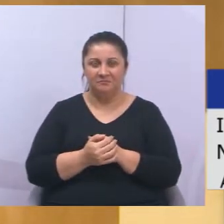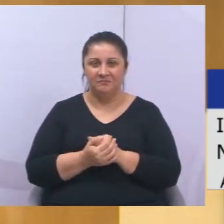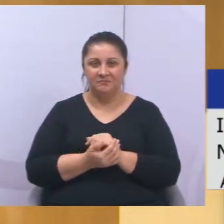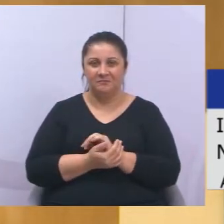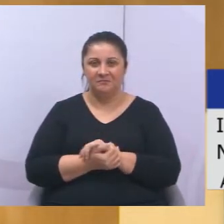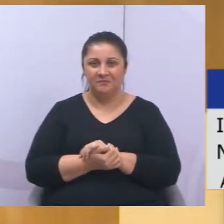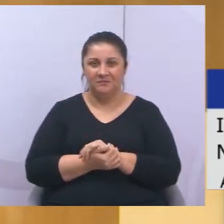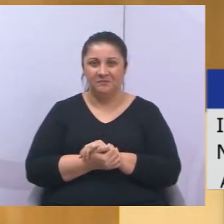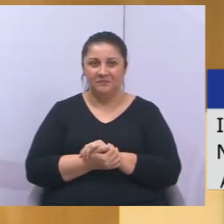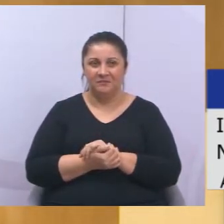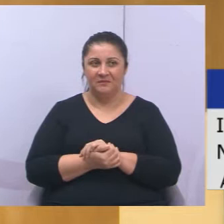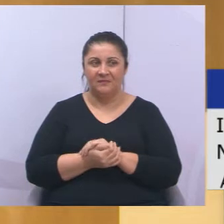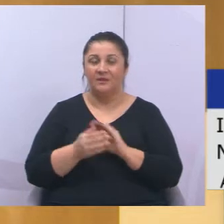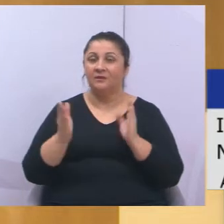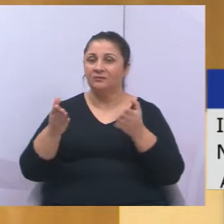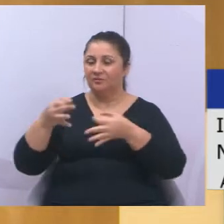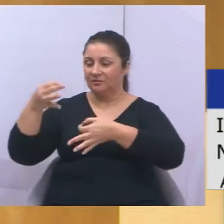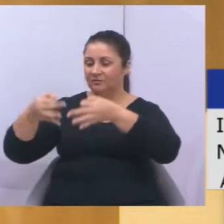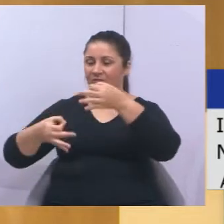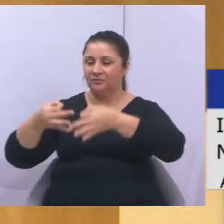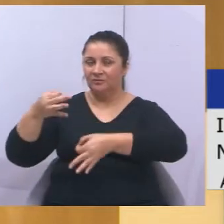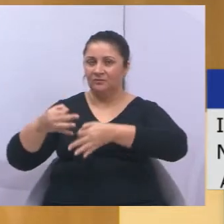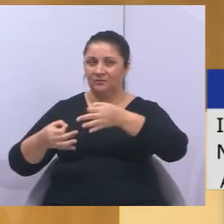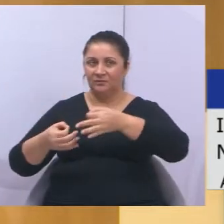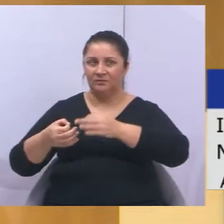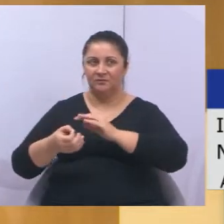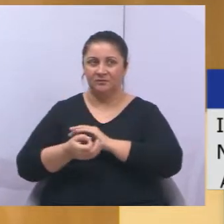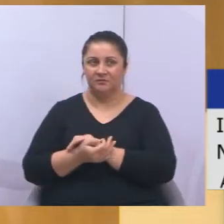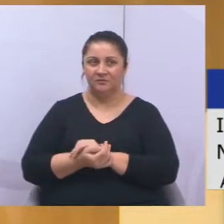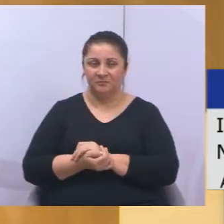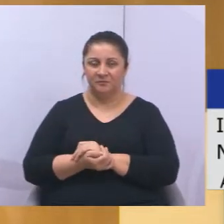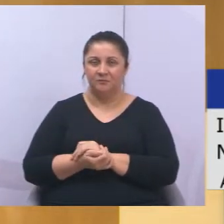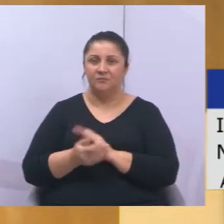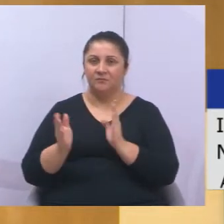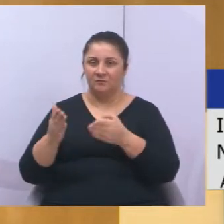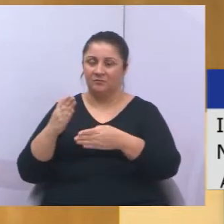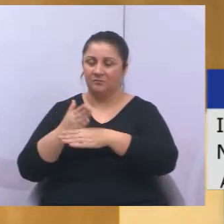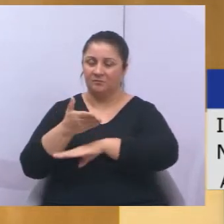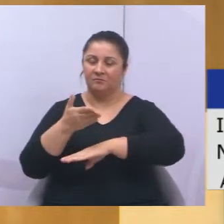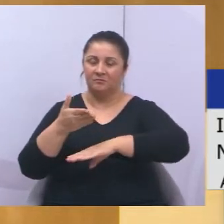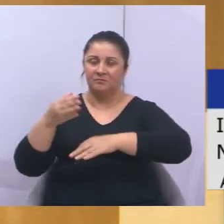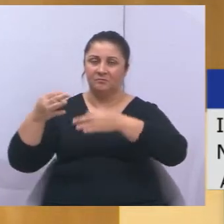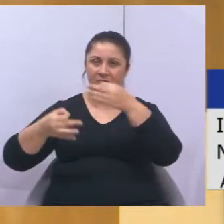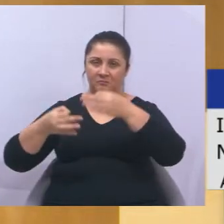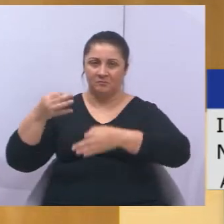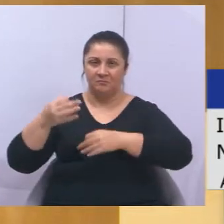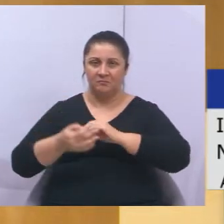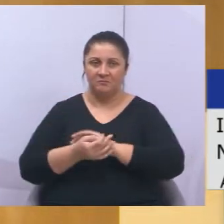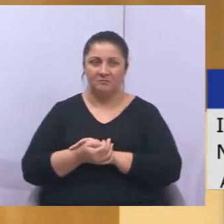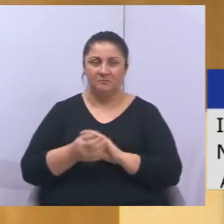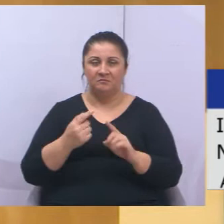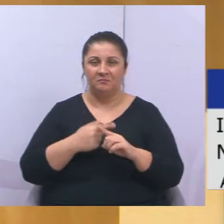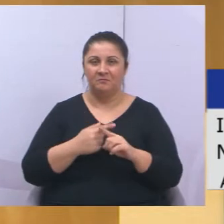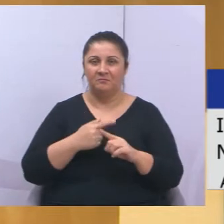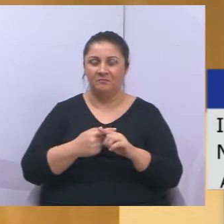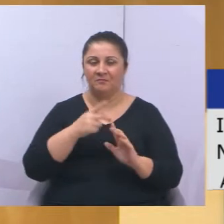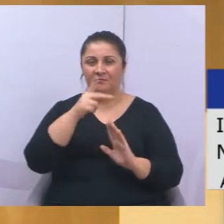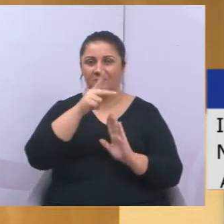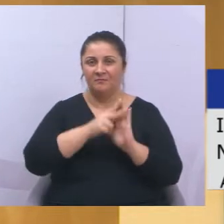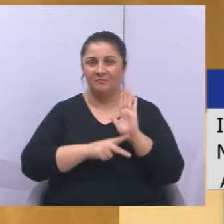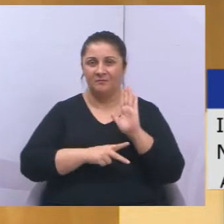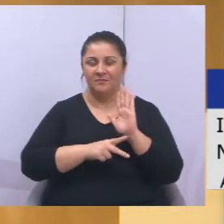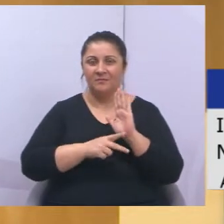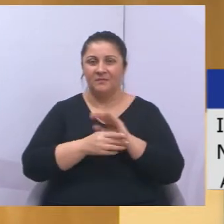Esse projeto passou pelo jurídico, recebeu, né, o aval do jurídico, até porque é um projeto de